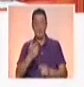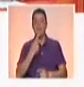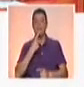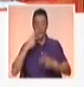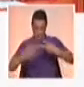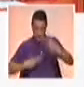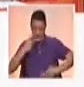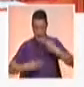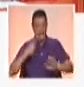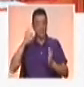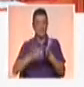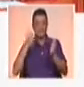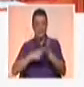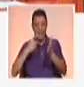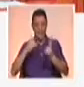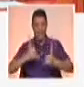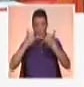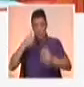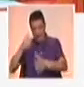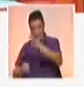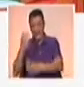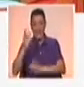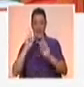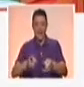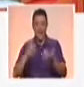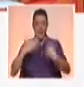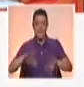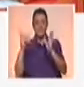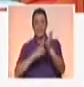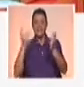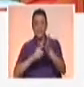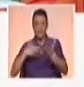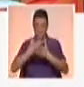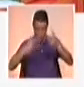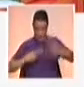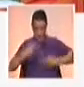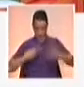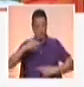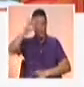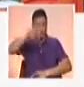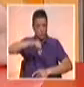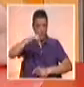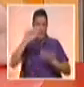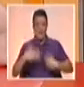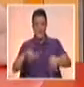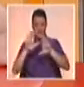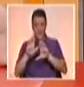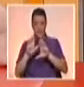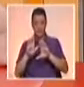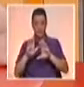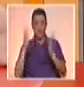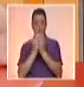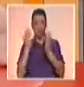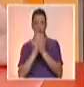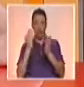avaliar as necessidades. Exatamente. Para depois criar as escolas com essas condições. Supostamente as necessidades foram avaliadas, mas muitas vezes a questão é que as